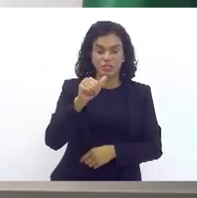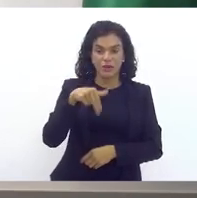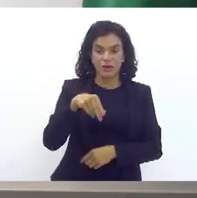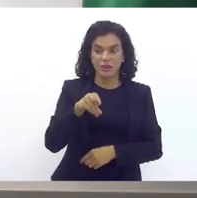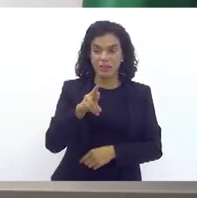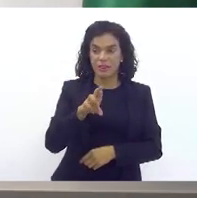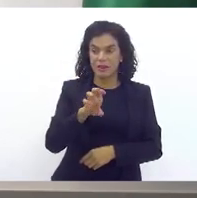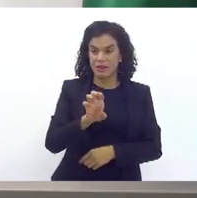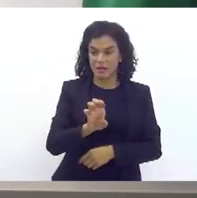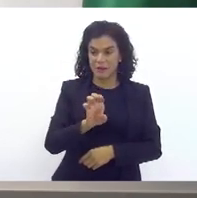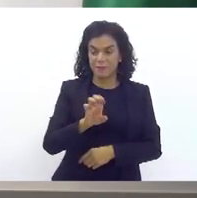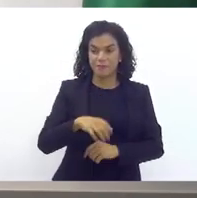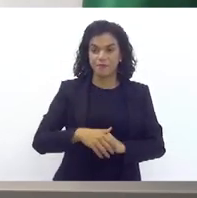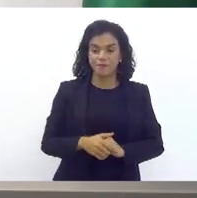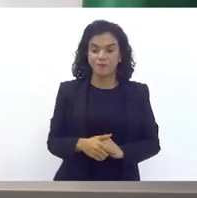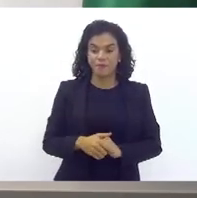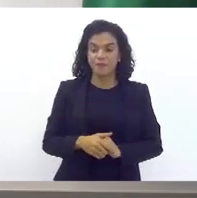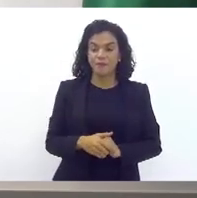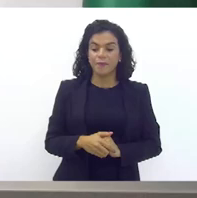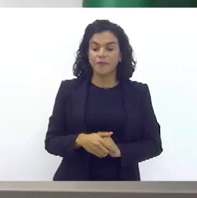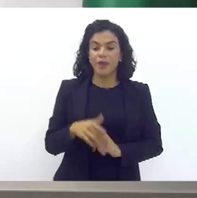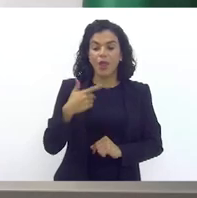Quero aqui registrar que